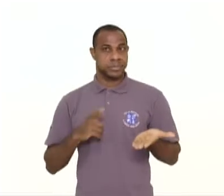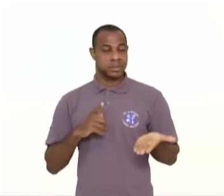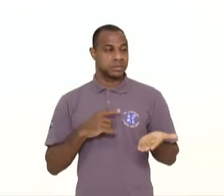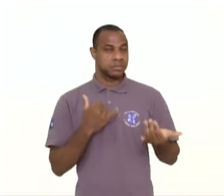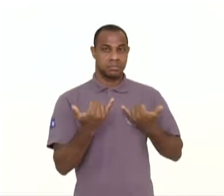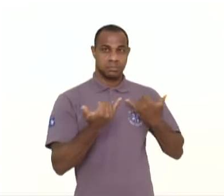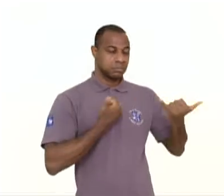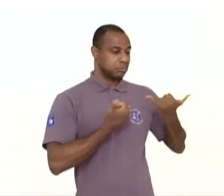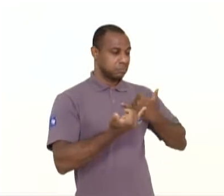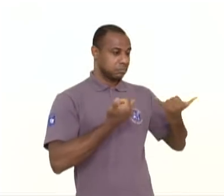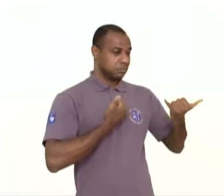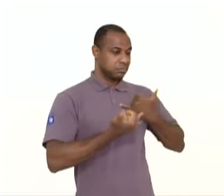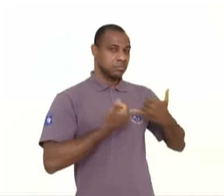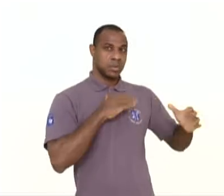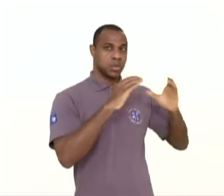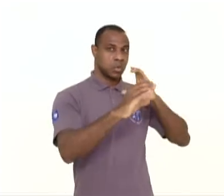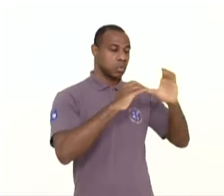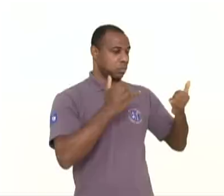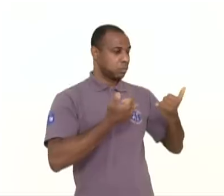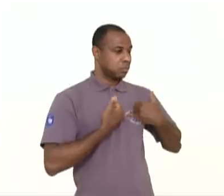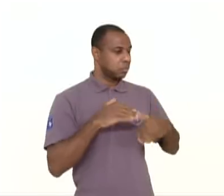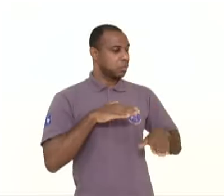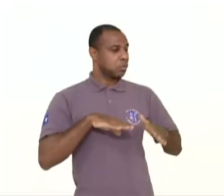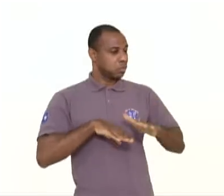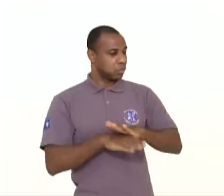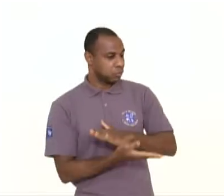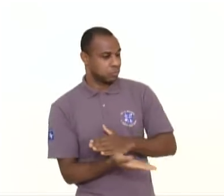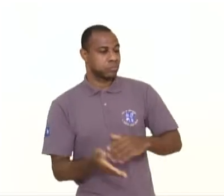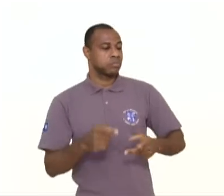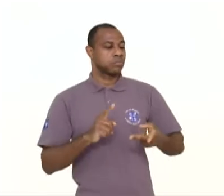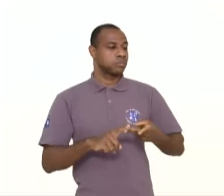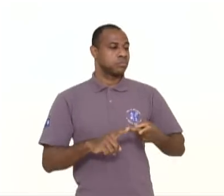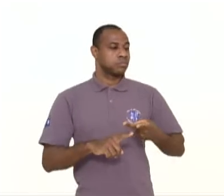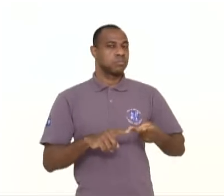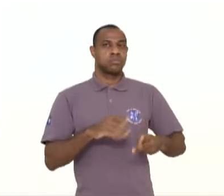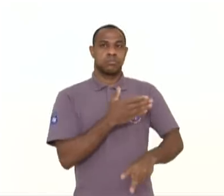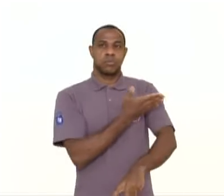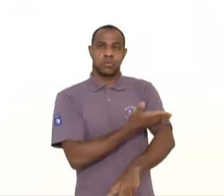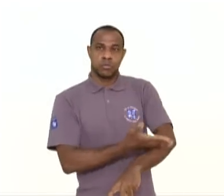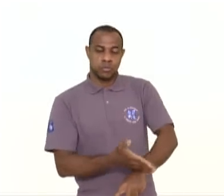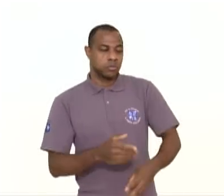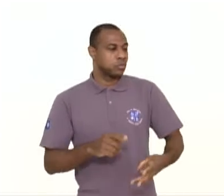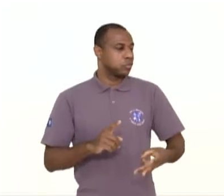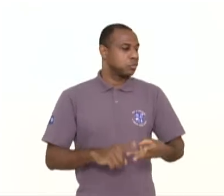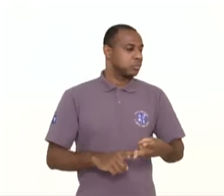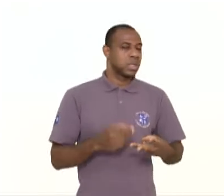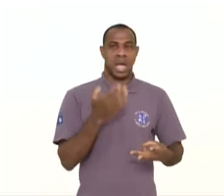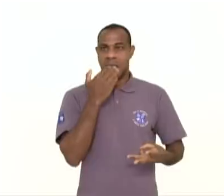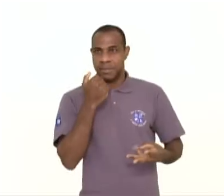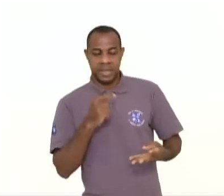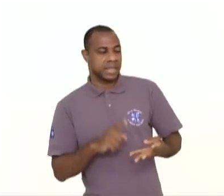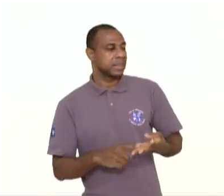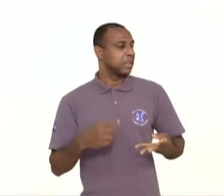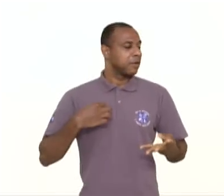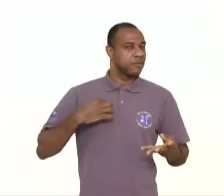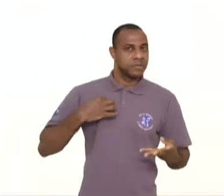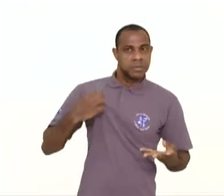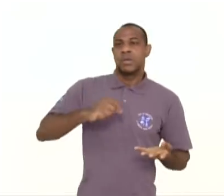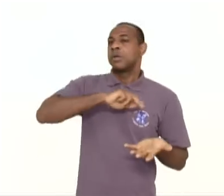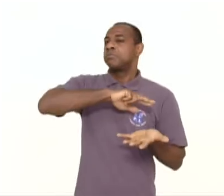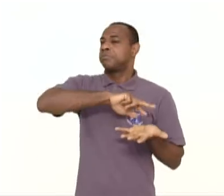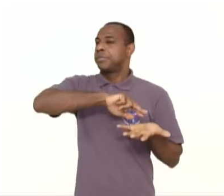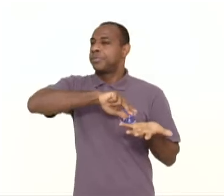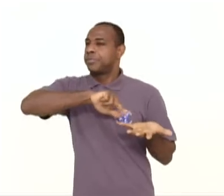informação, comportamentos, costumes, tradições, vestimentas, alimentação, entre outros